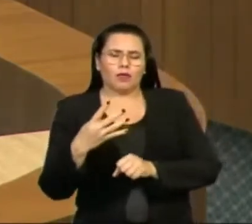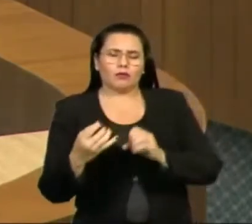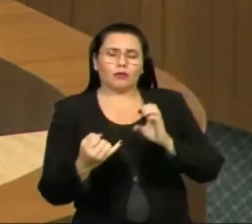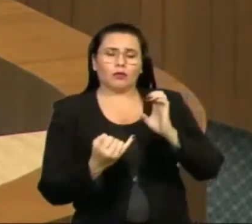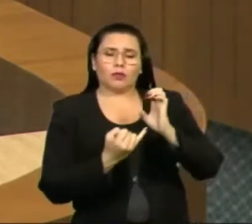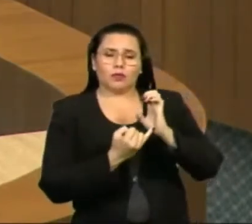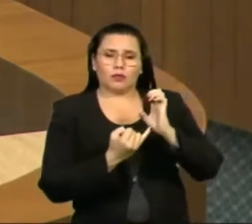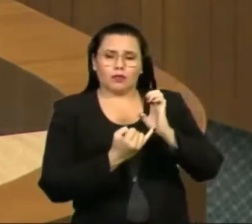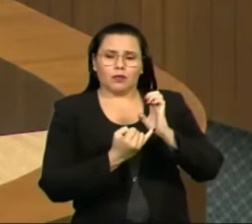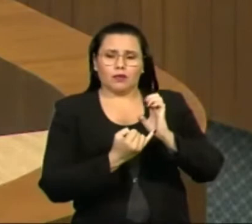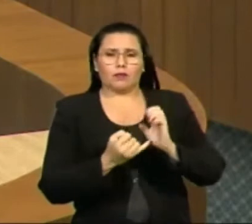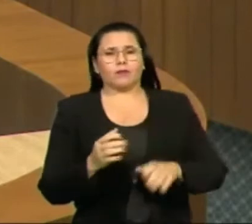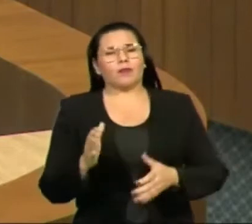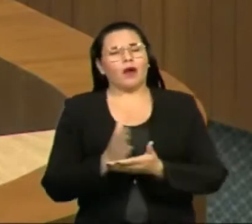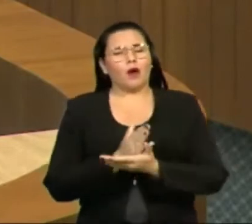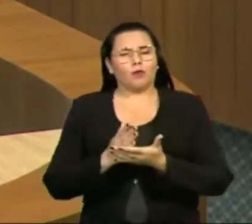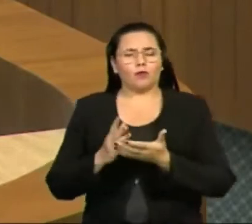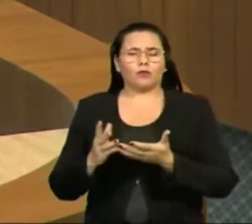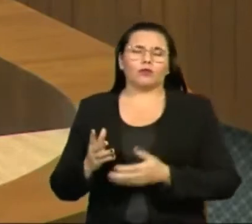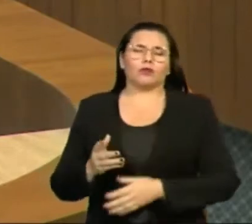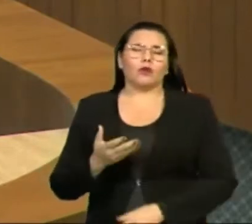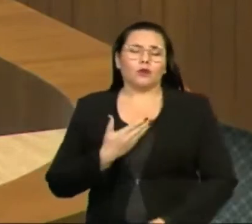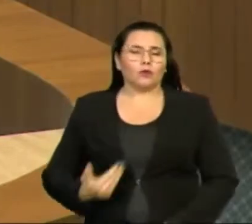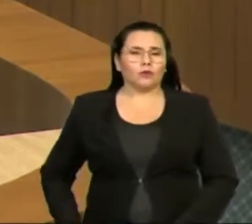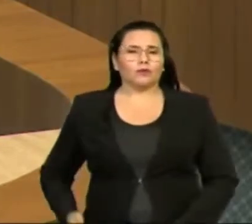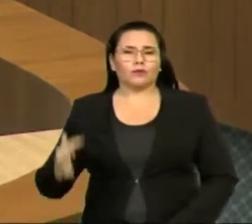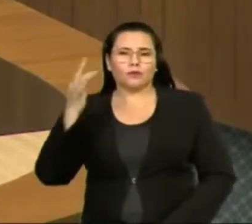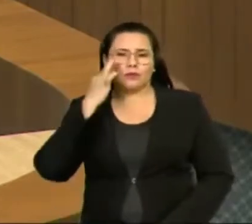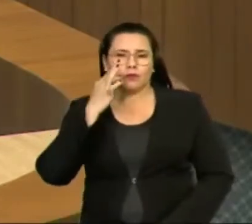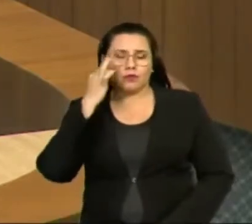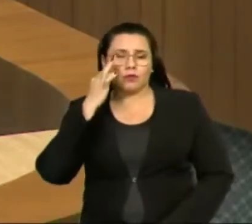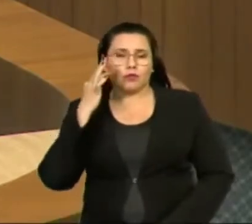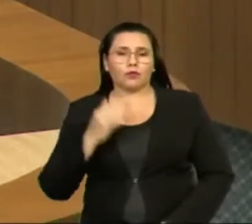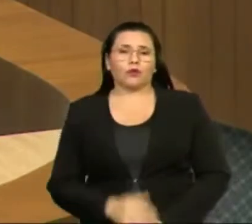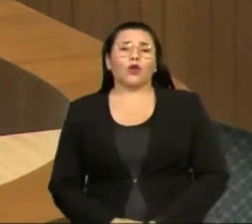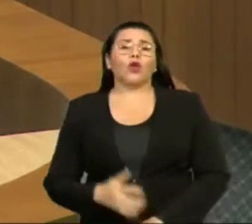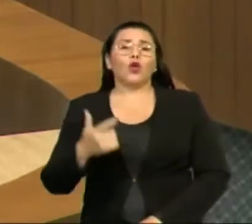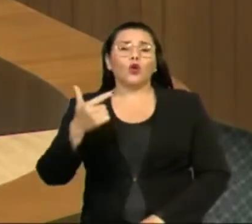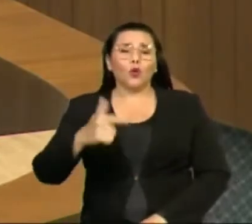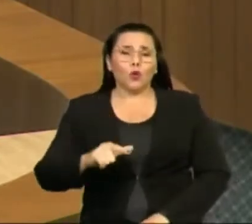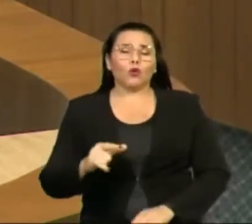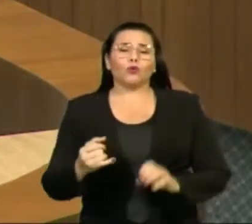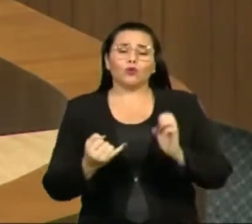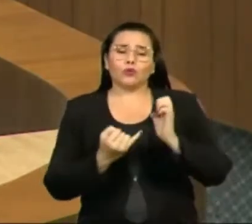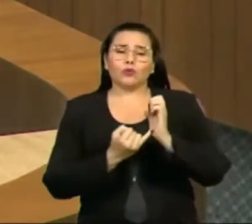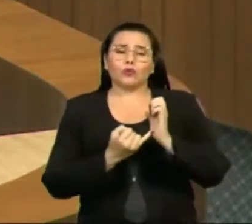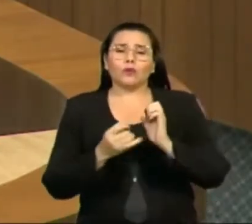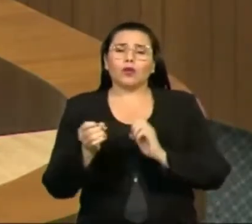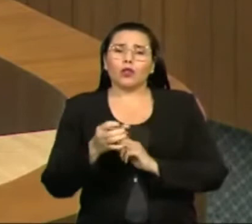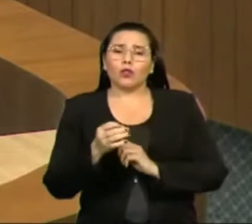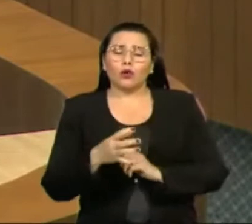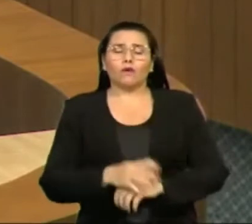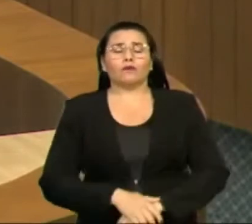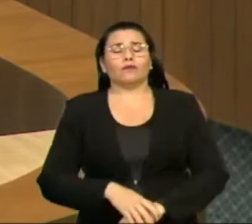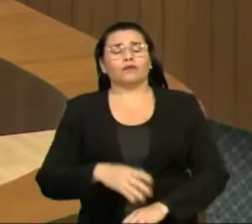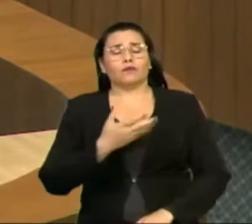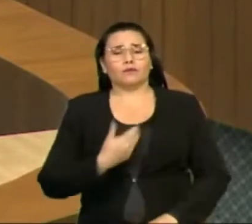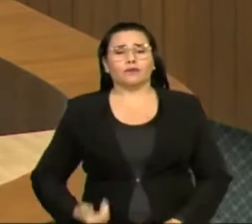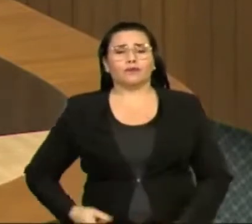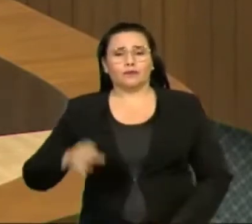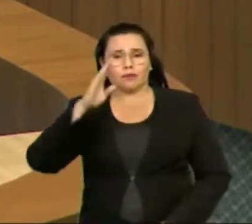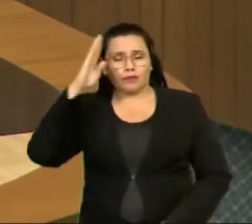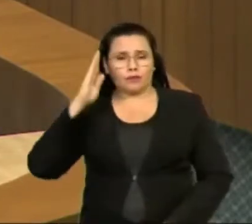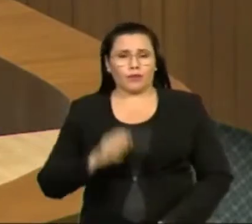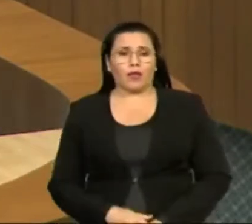do governador Flávio Dino e outros que já foram implantados pelo governador Brandão. Mas agora, só esse ano, presidente Iracema, serão mais 15